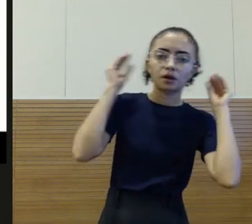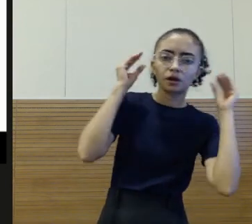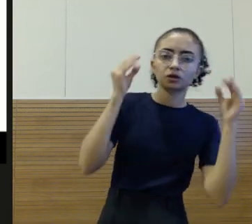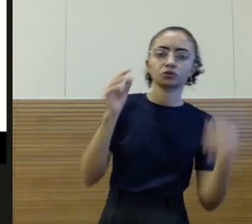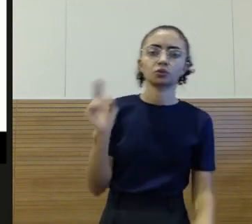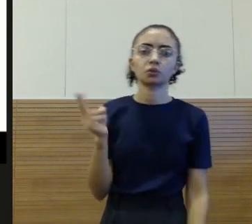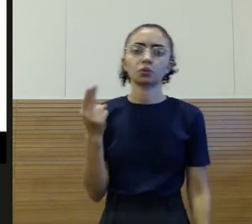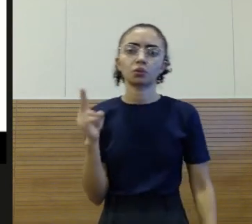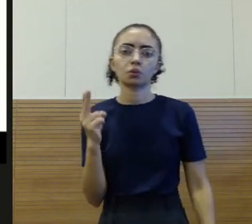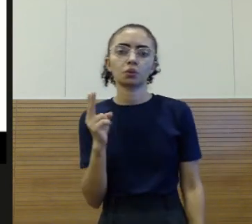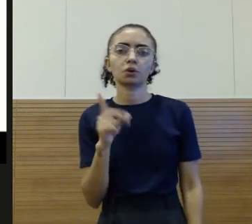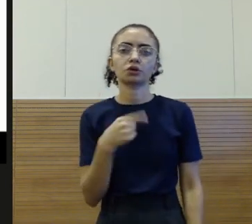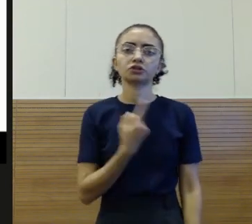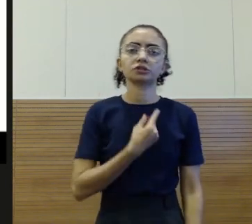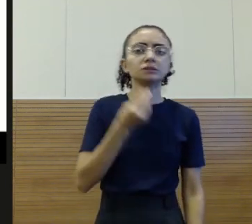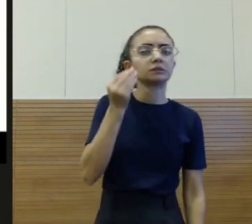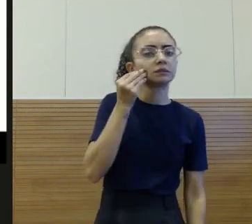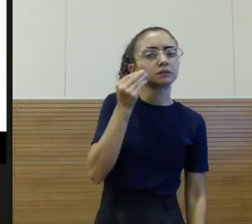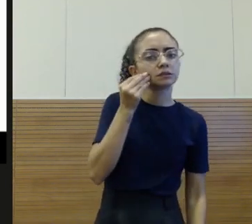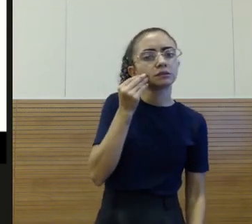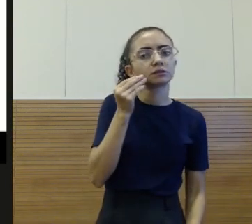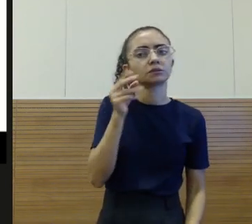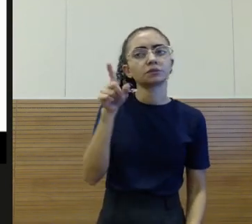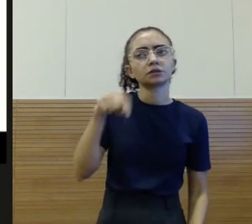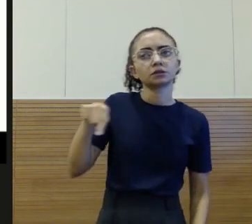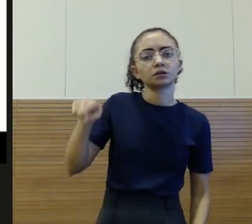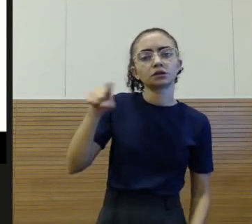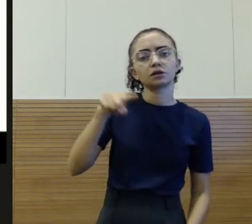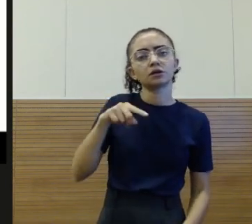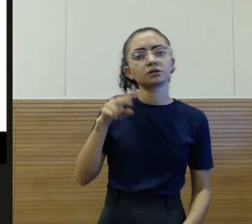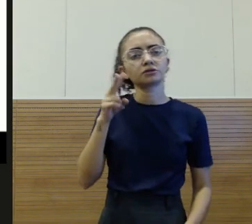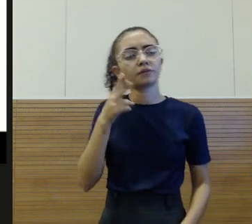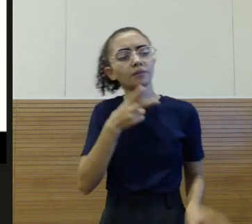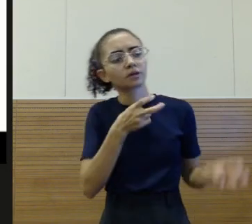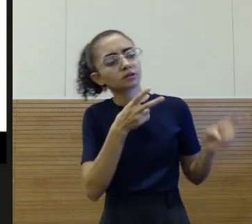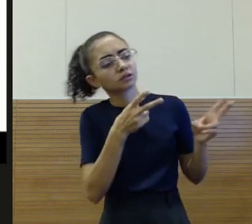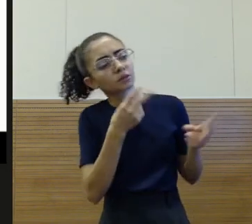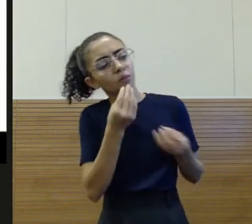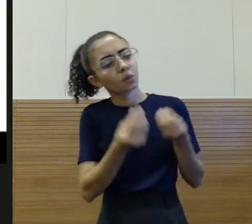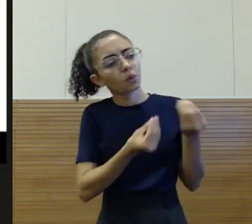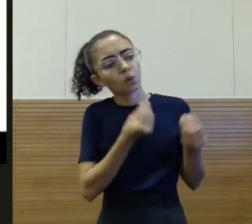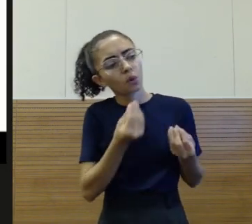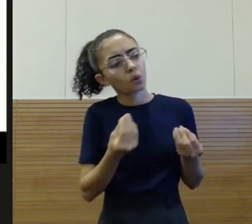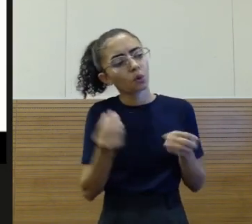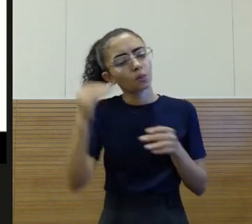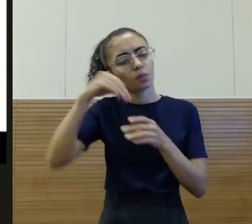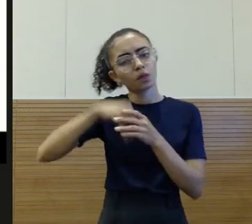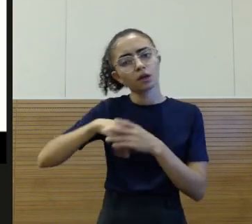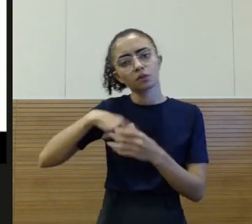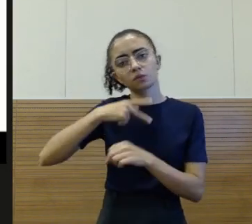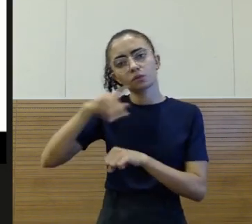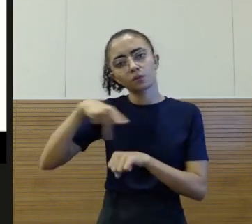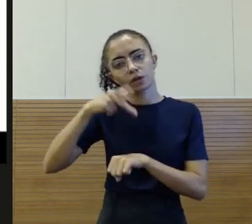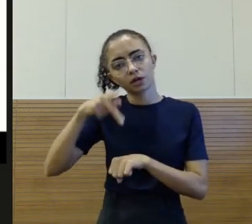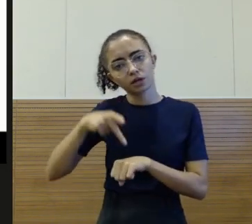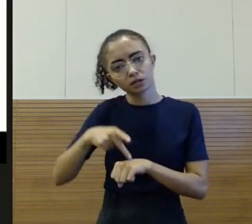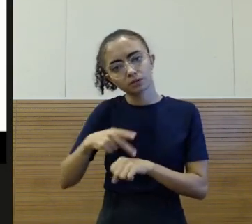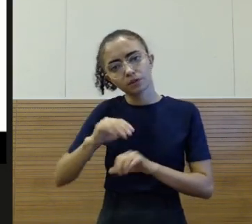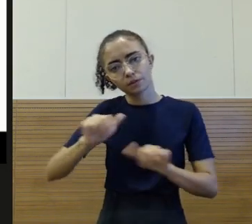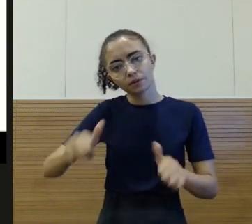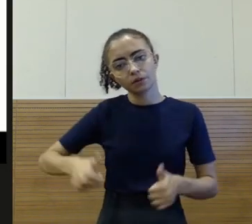já estão prontas e que eles vejam o que podem fazer e poder maximizar o seu uso. Também fazemos muito